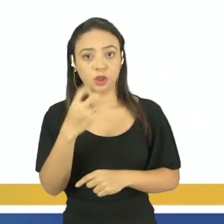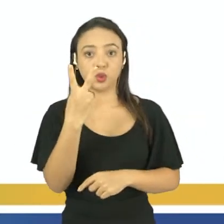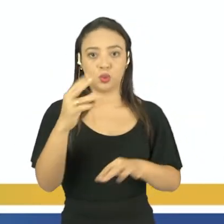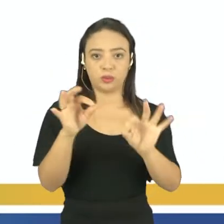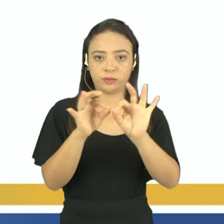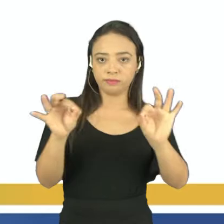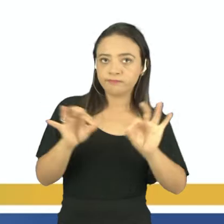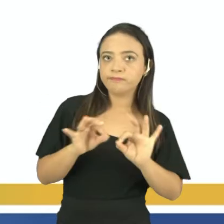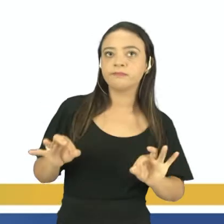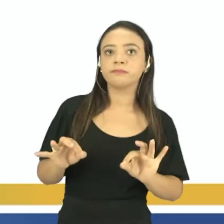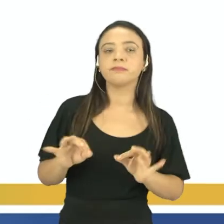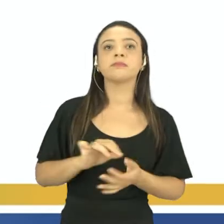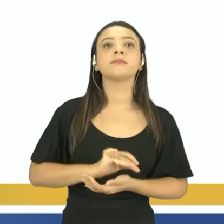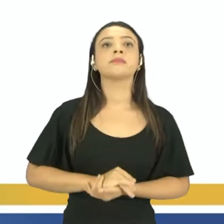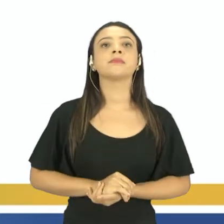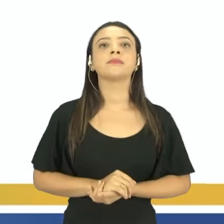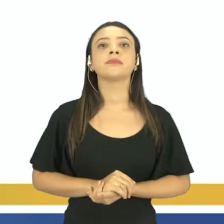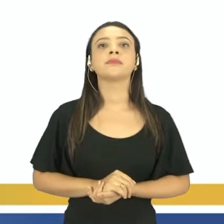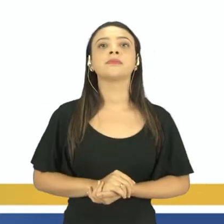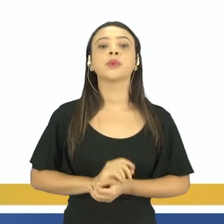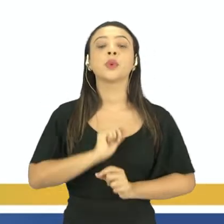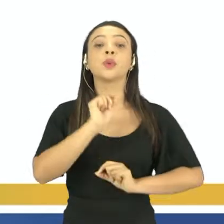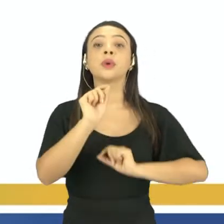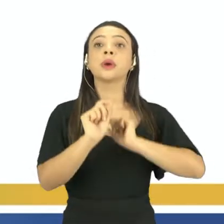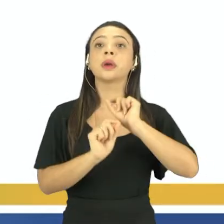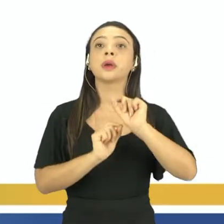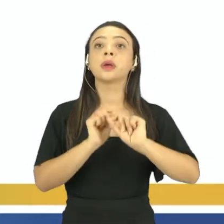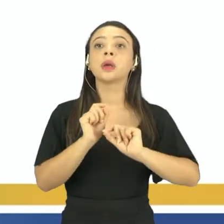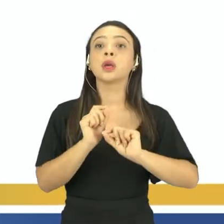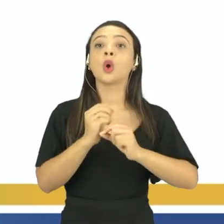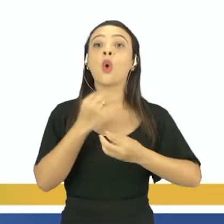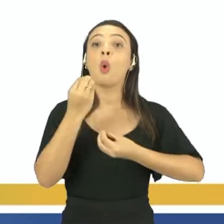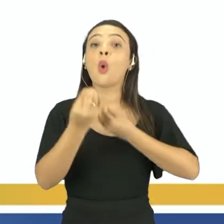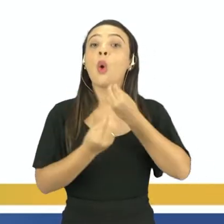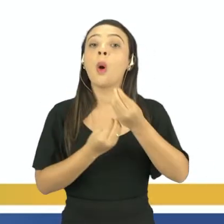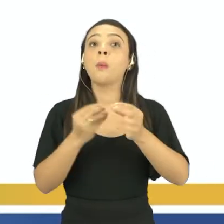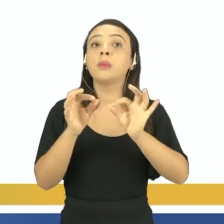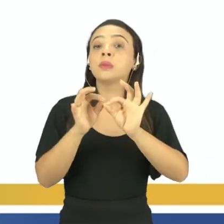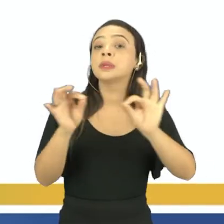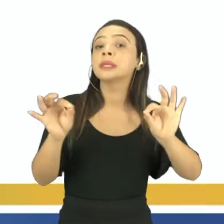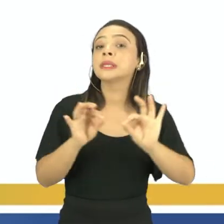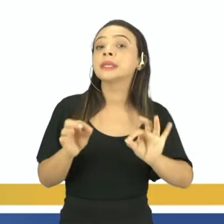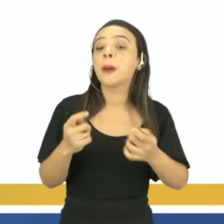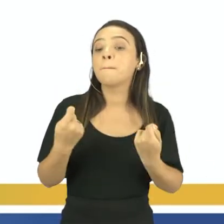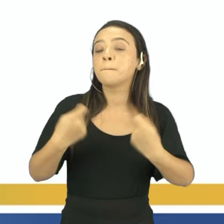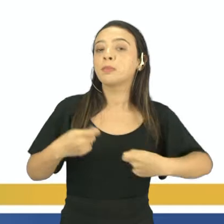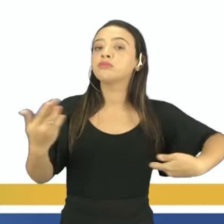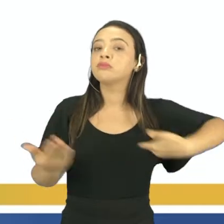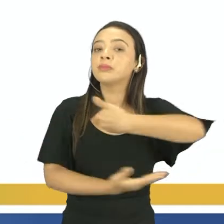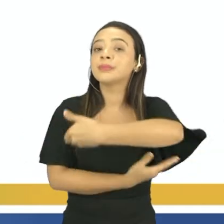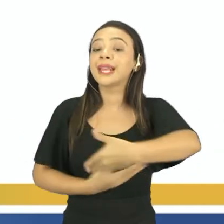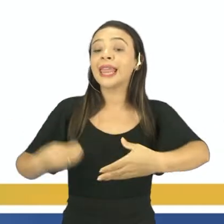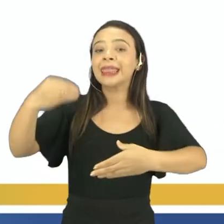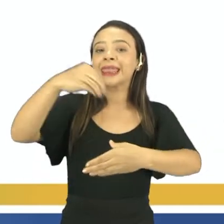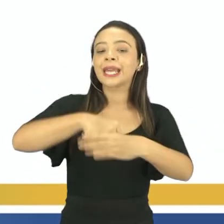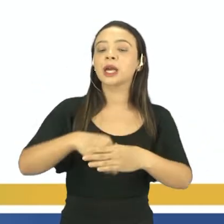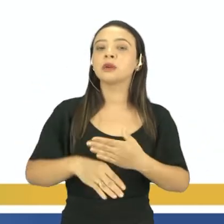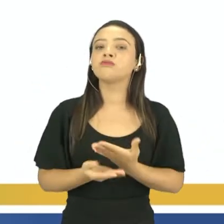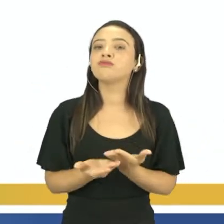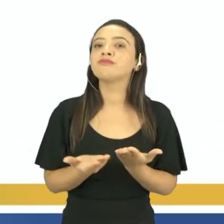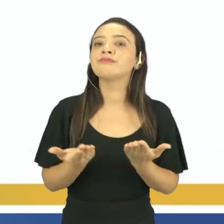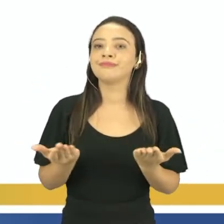relativas aí entre duas retas, elas vão ser as formas, né, como essas retas podem interagir dentro de um plano. Então,